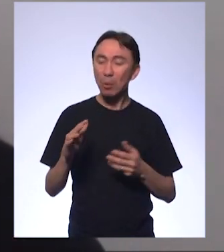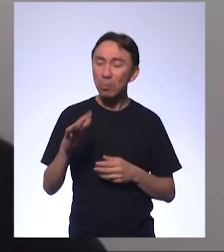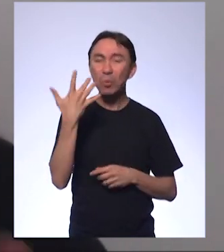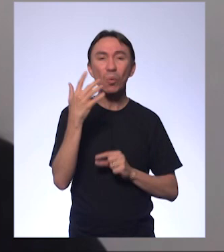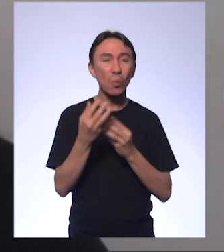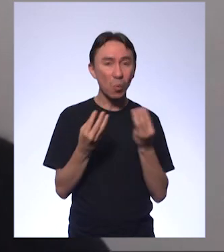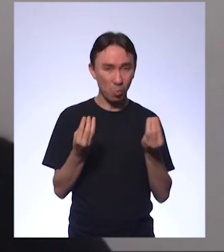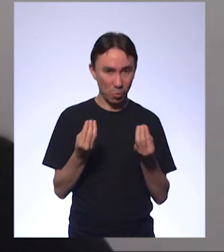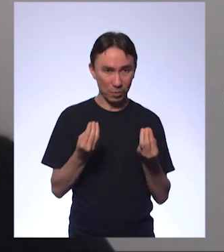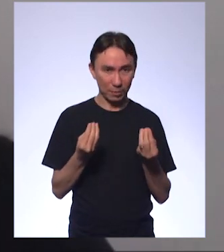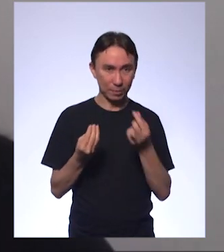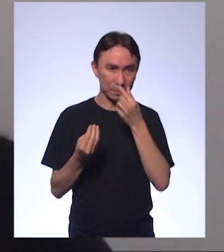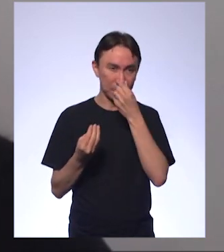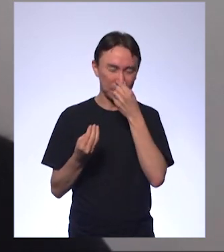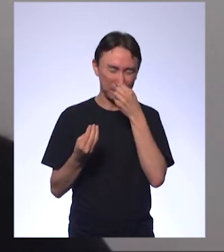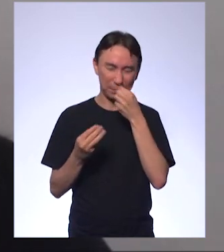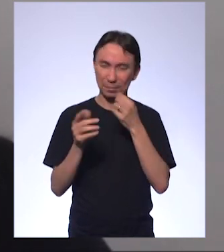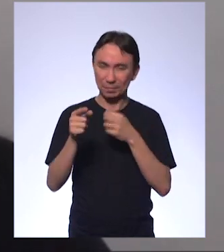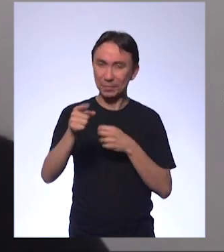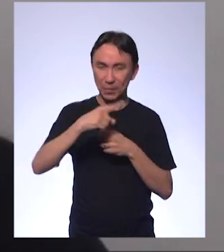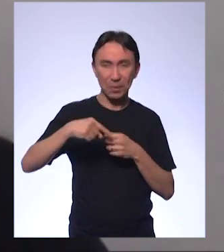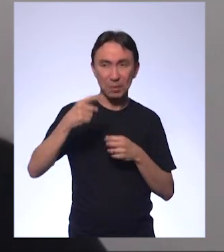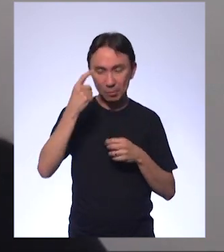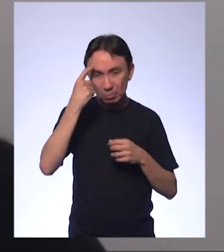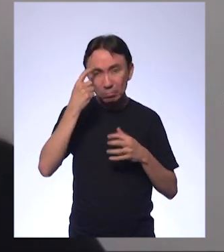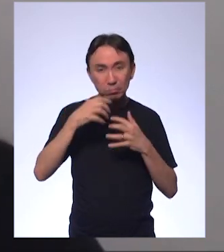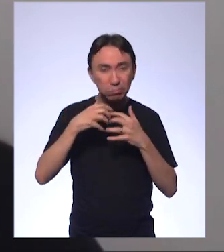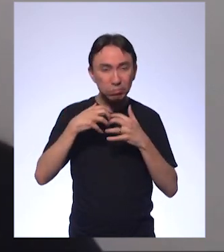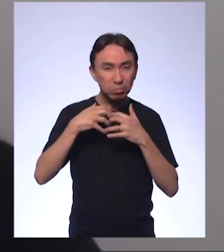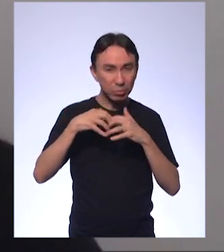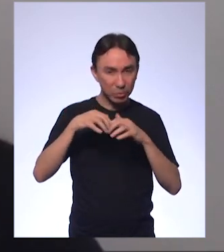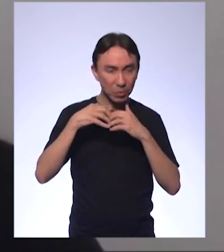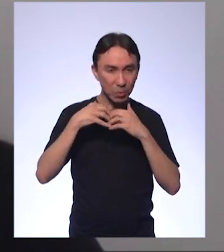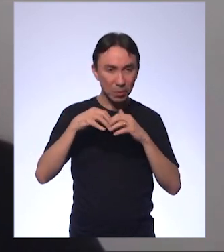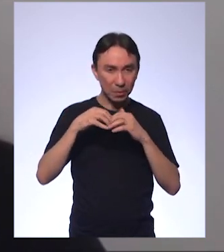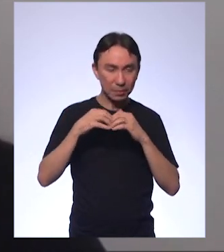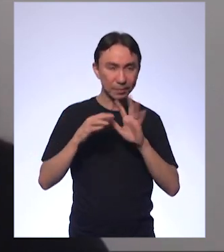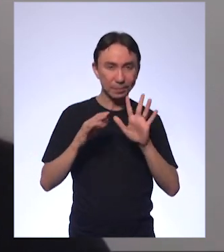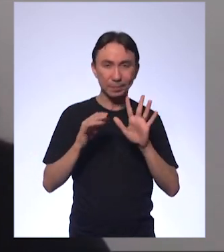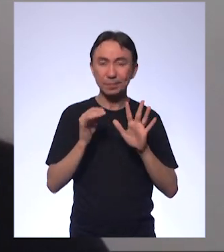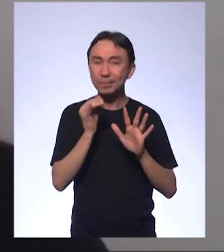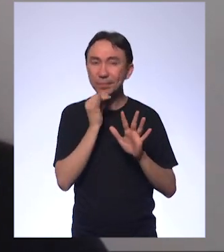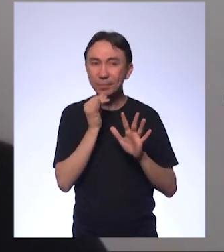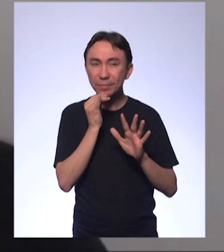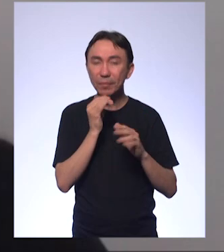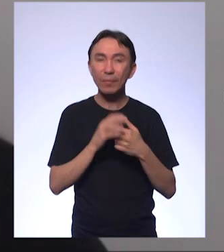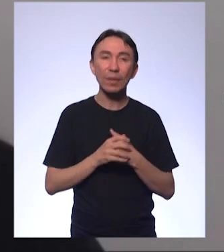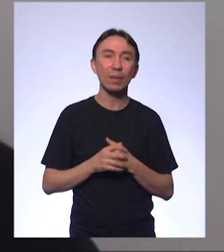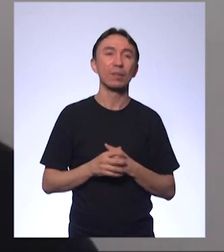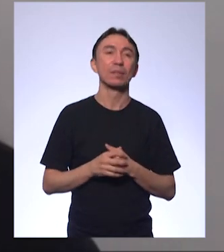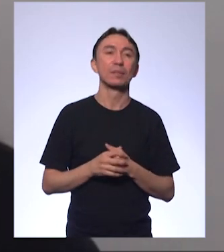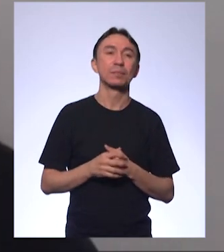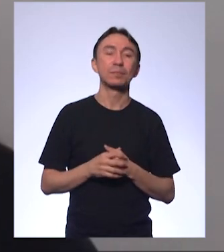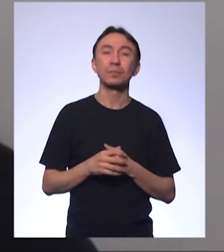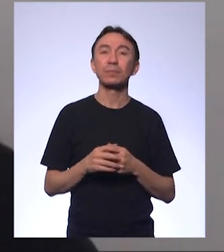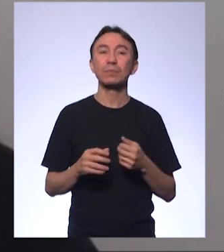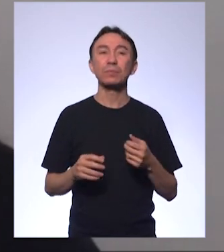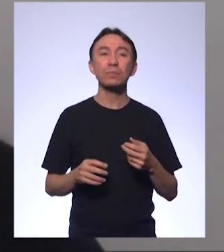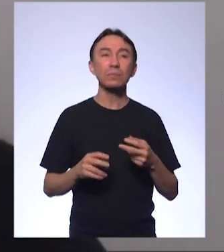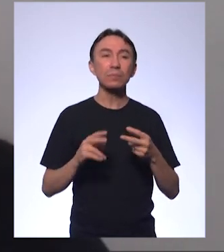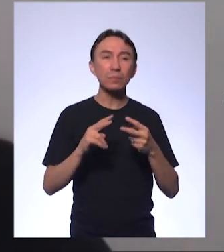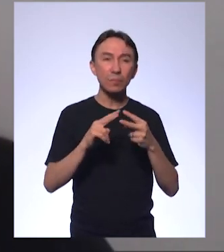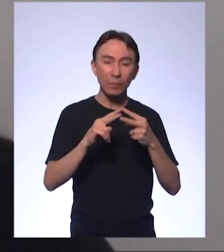tem? Então, se a gente for pensar, vamos falar um pouquinho do que é o genótipo e o que é